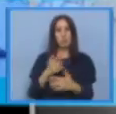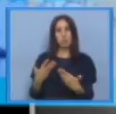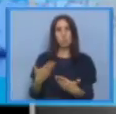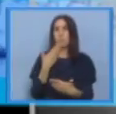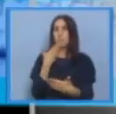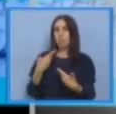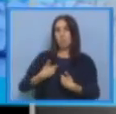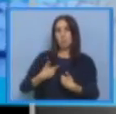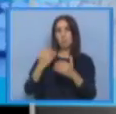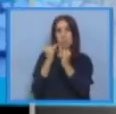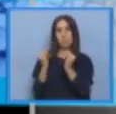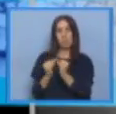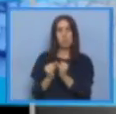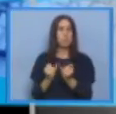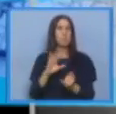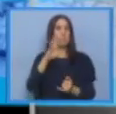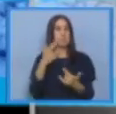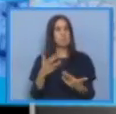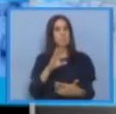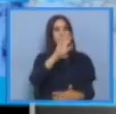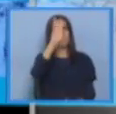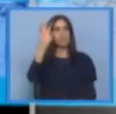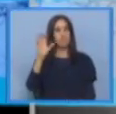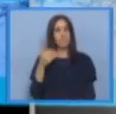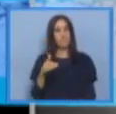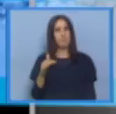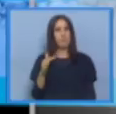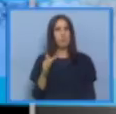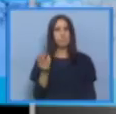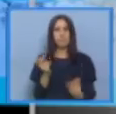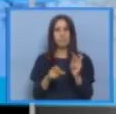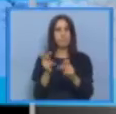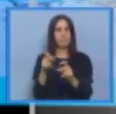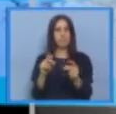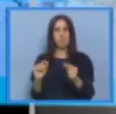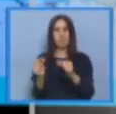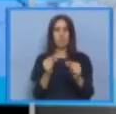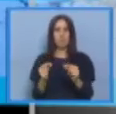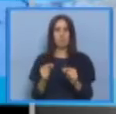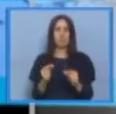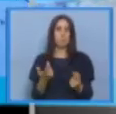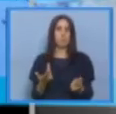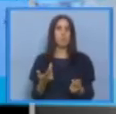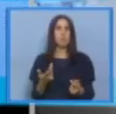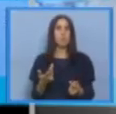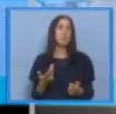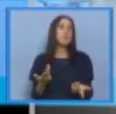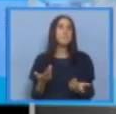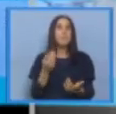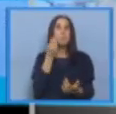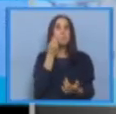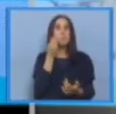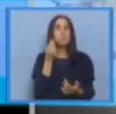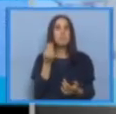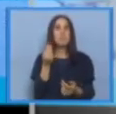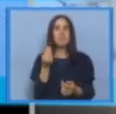pedir também ajuda internacional. Portanto, o que está a acontecer nestes países vai desenvolver todos esses debates. E, portanto, a natureza vai